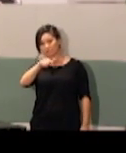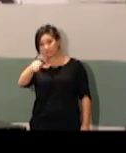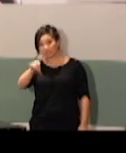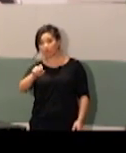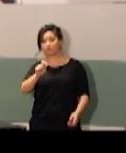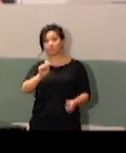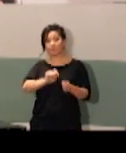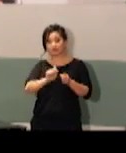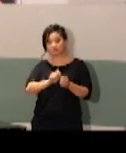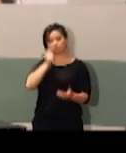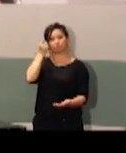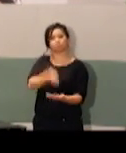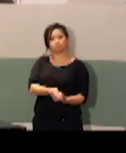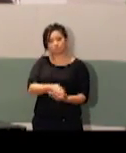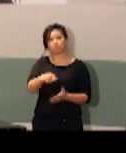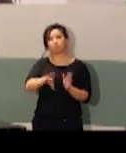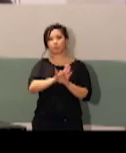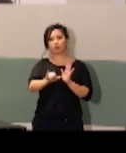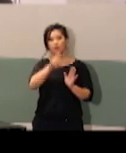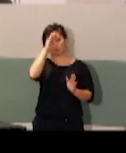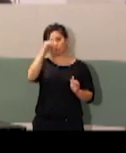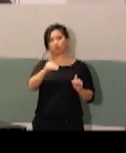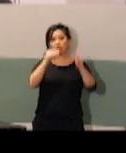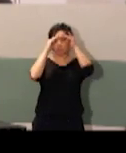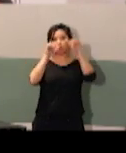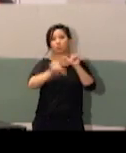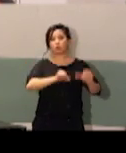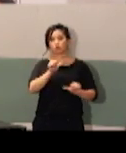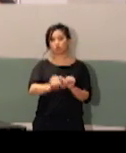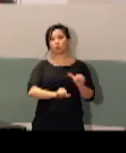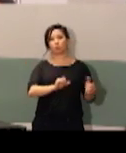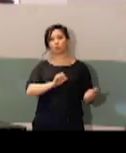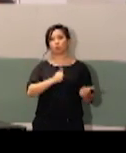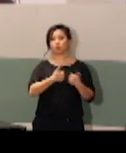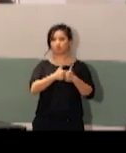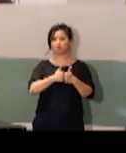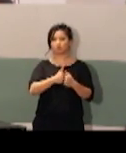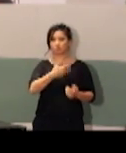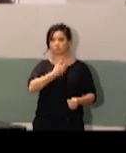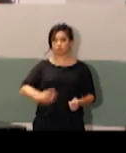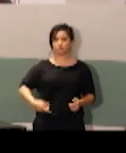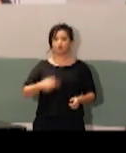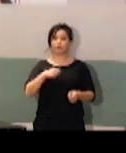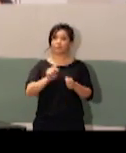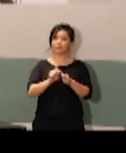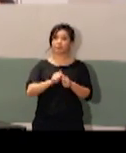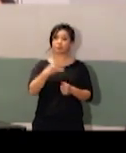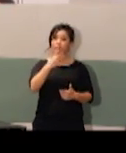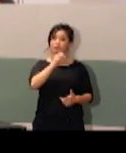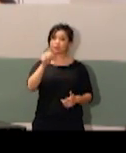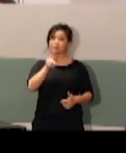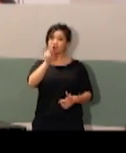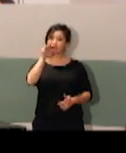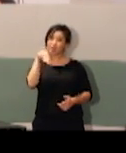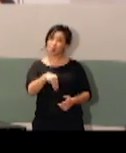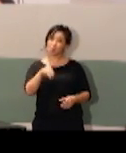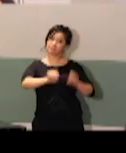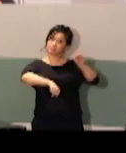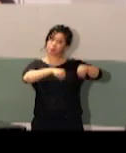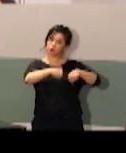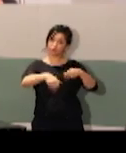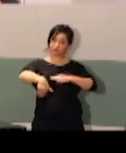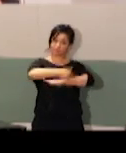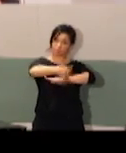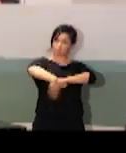para cumprir a lei. 400 quilômetros de ciclovia que eu fiz, e hoje é a maior malha cicloviária desse país em um só